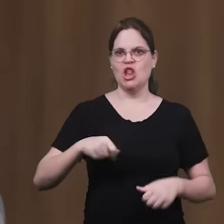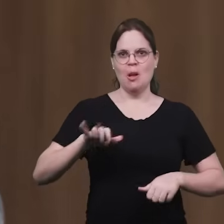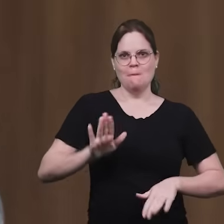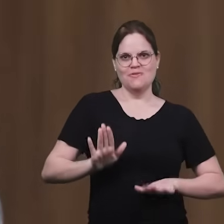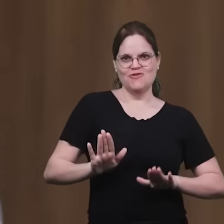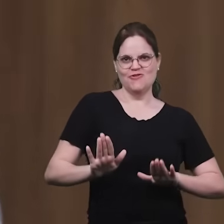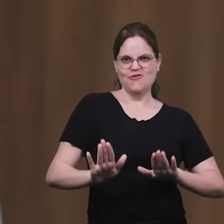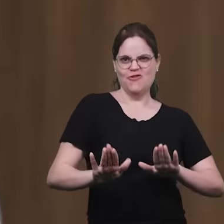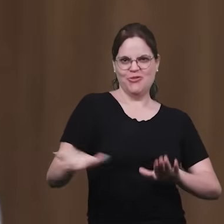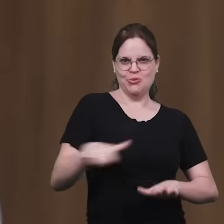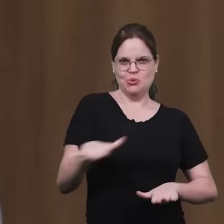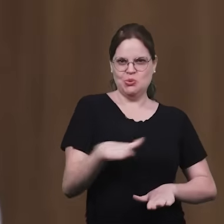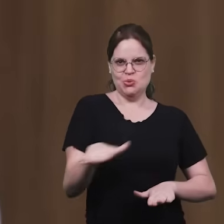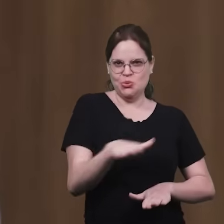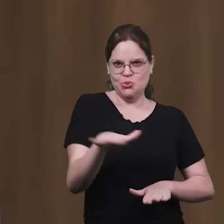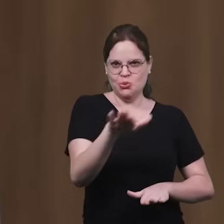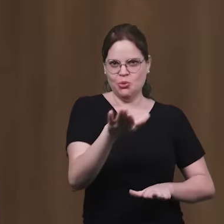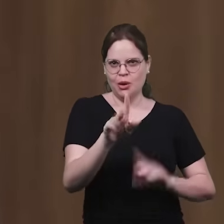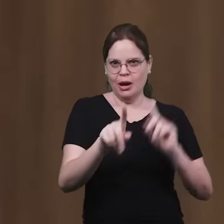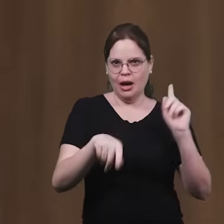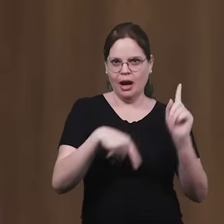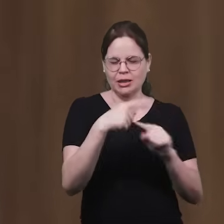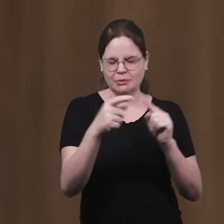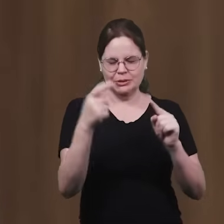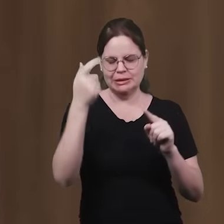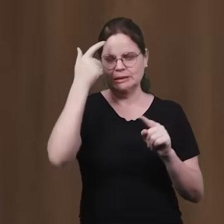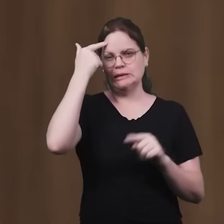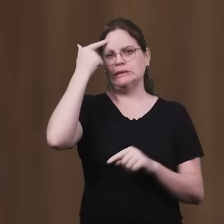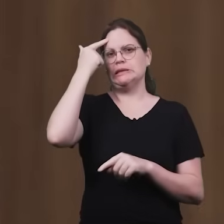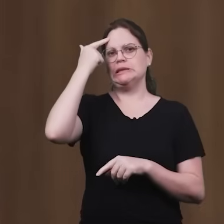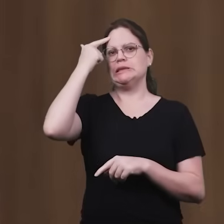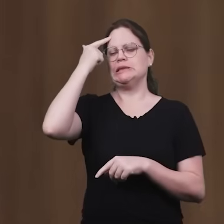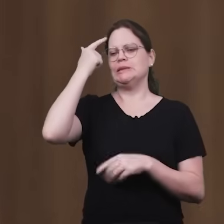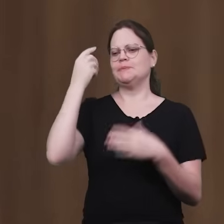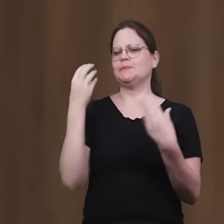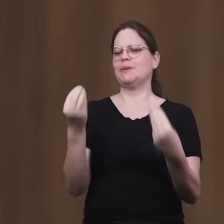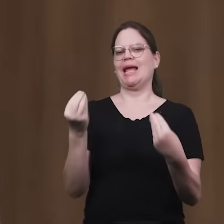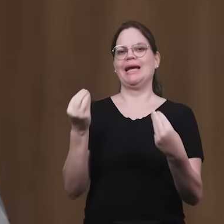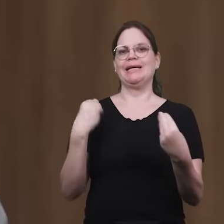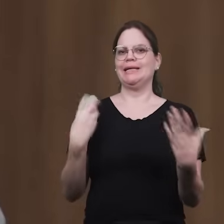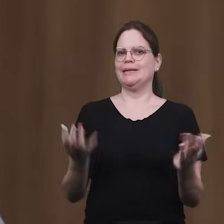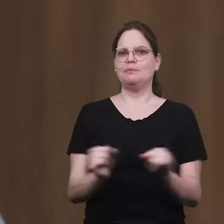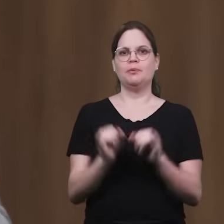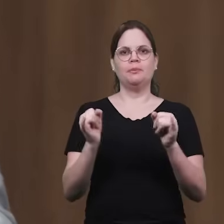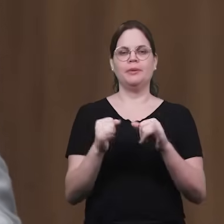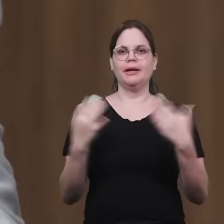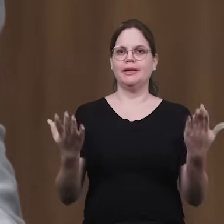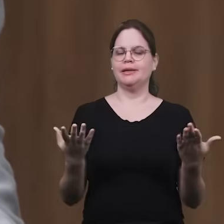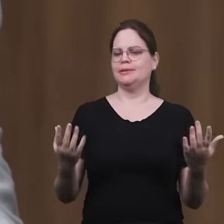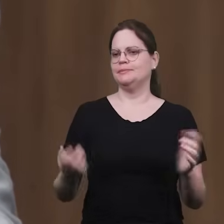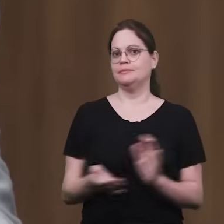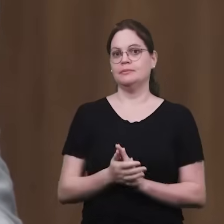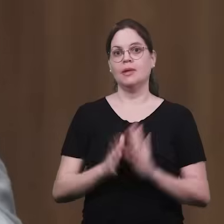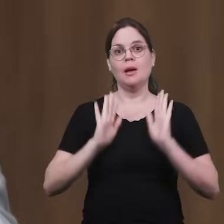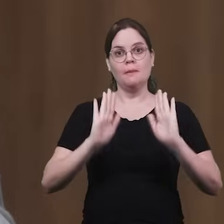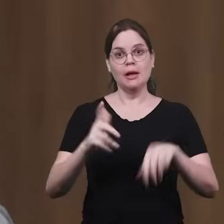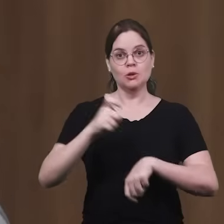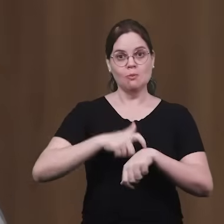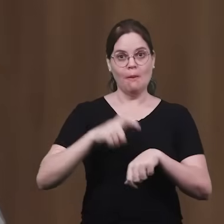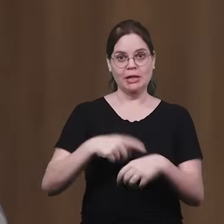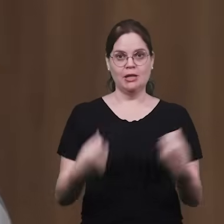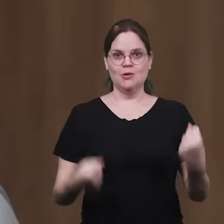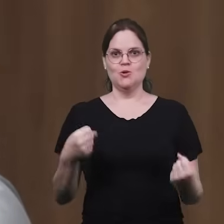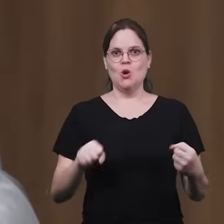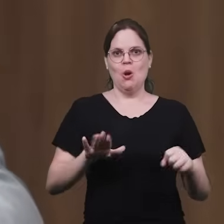intencional, e que depois ele vai ver que besteira que eu fiz. Mas naquele momento isso trouxe algum tipo de